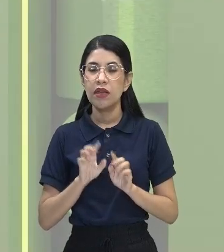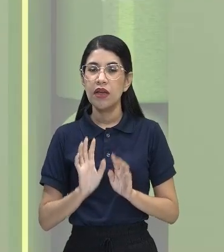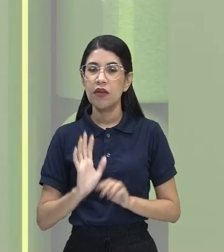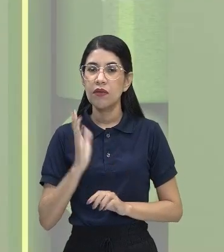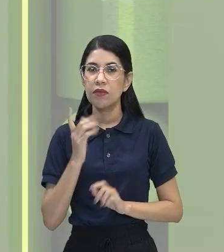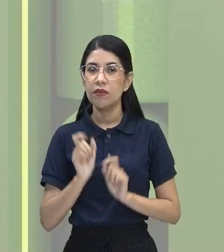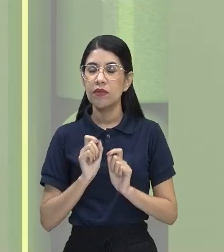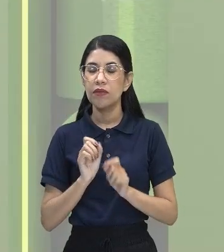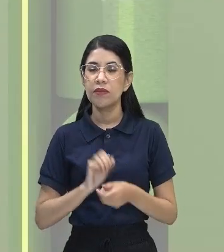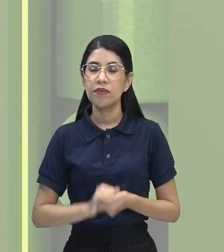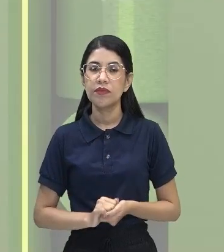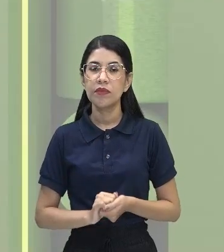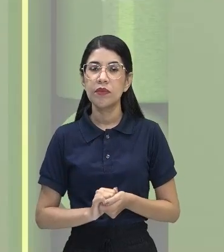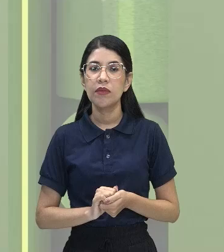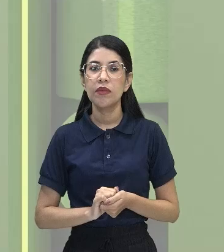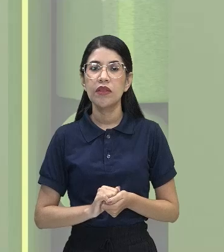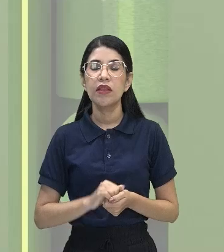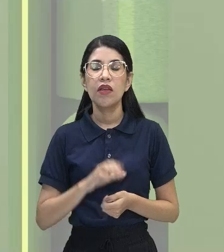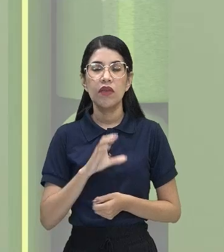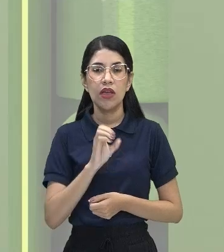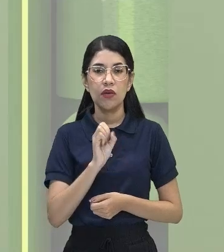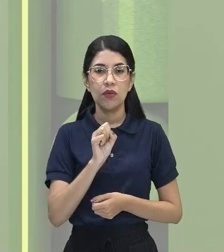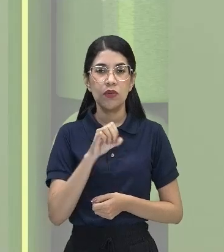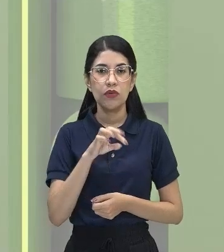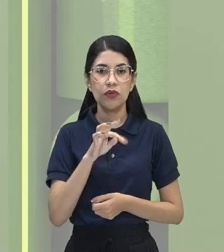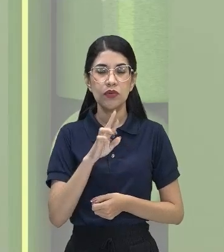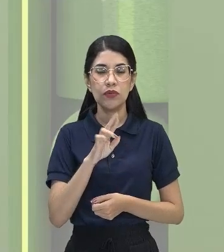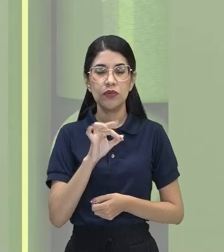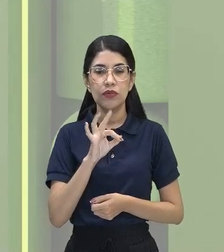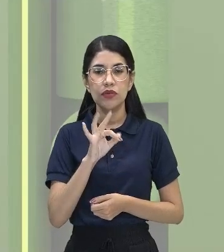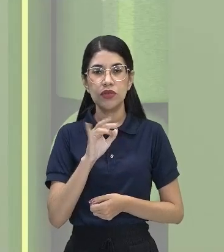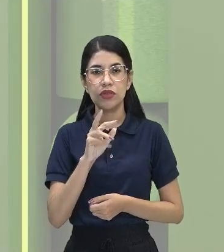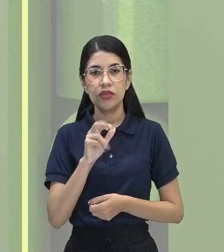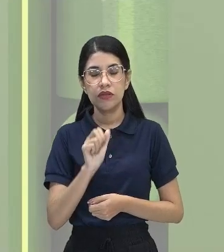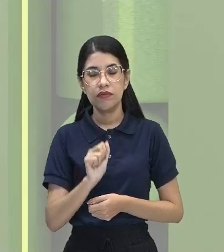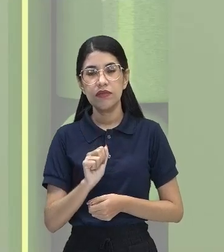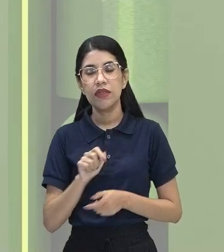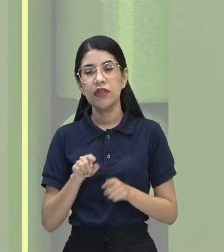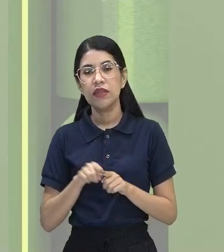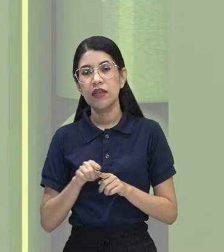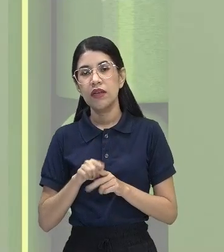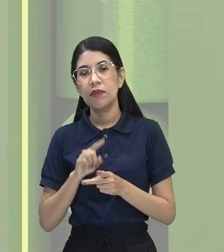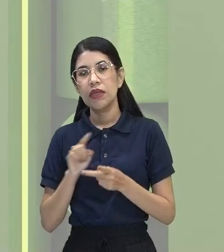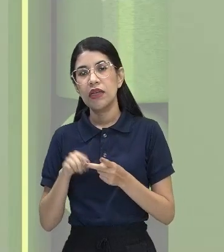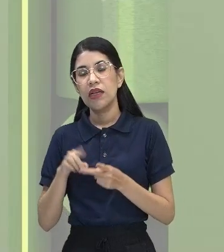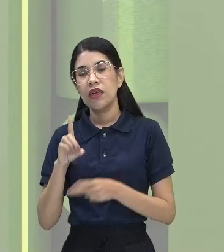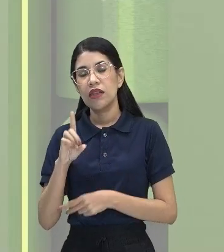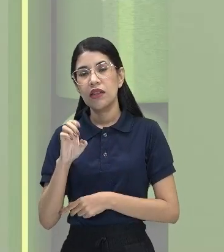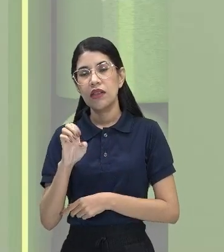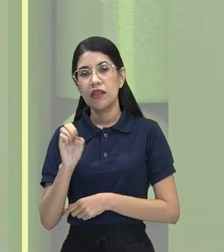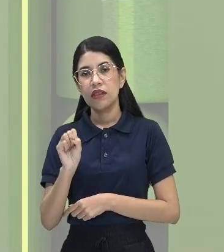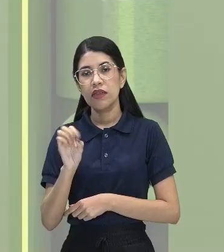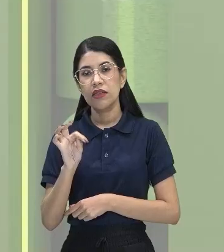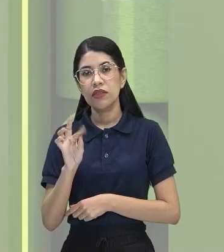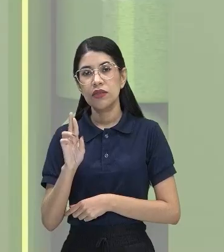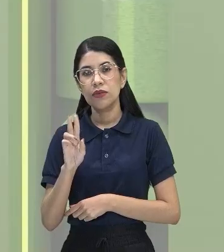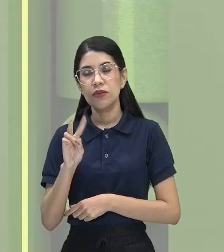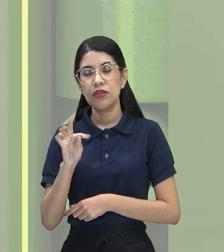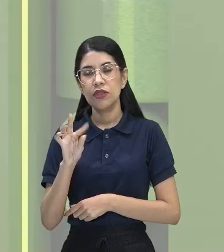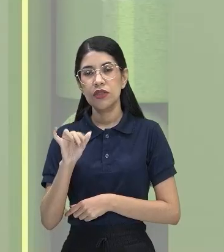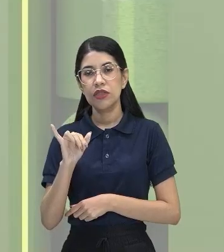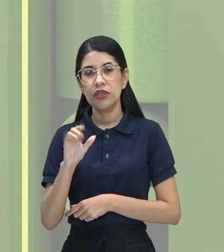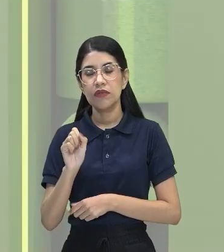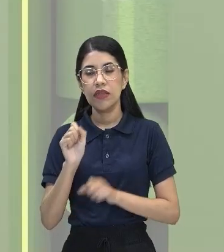lá interferência construtiva e em outras partes interferência destrutiva, né? São áreas claras e